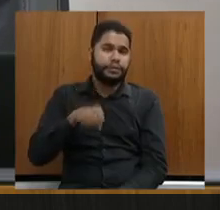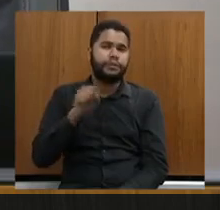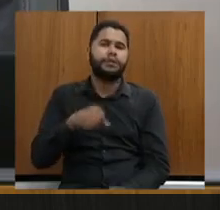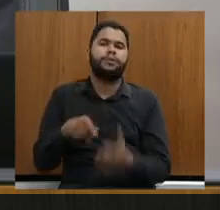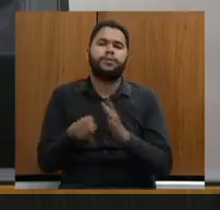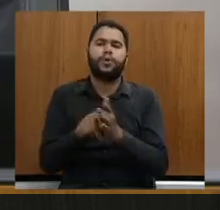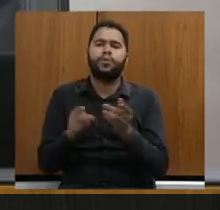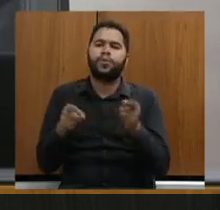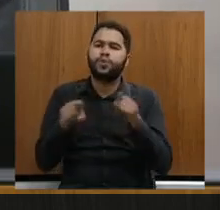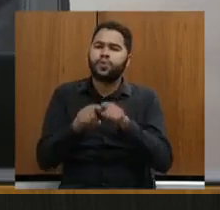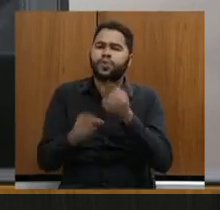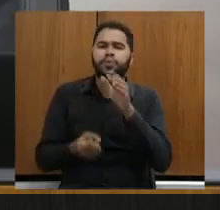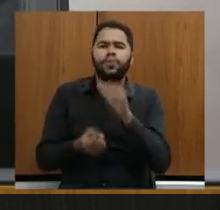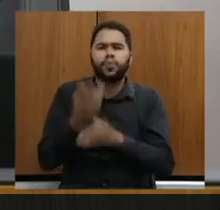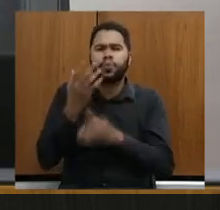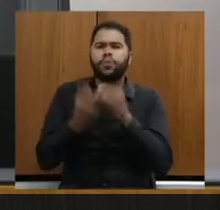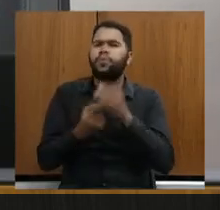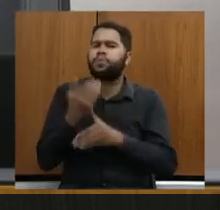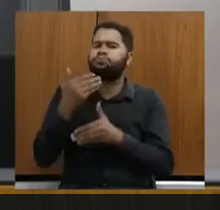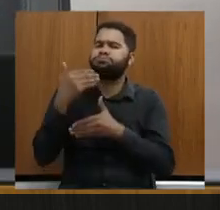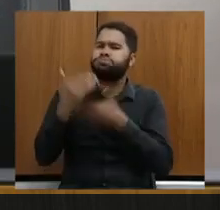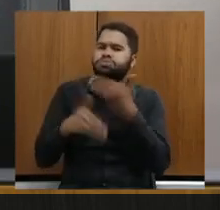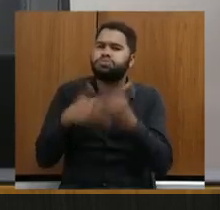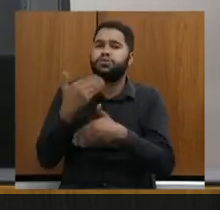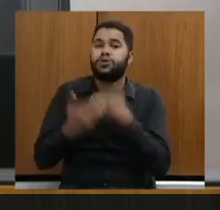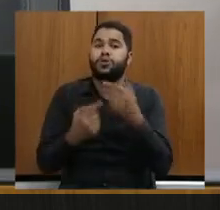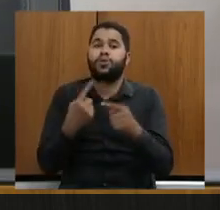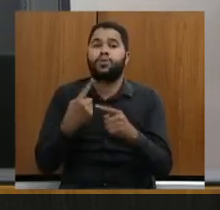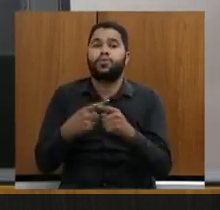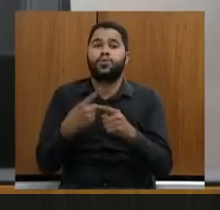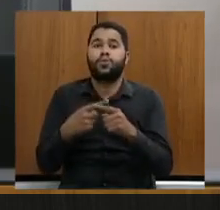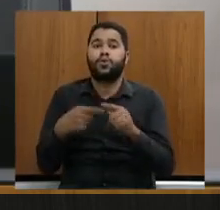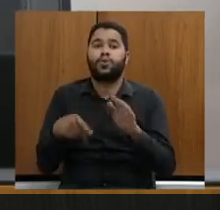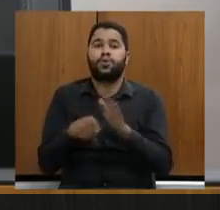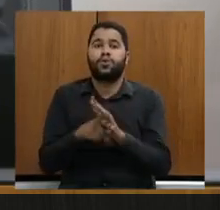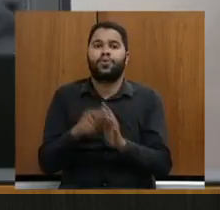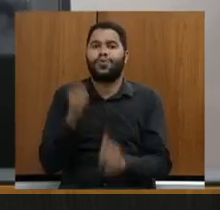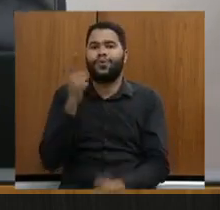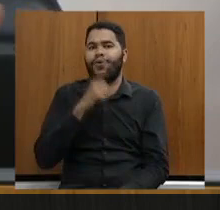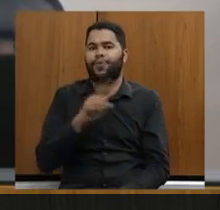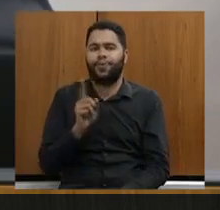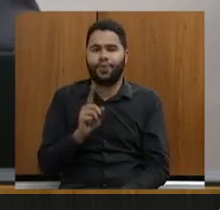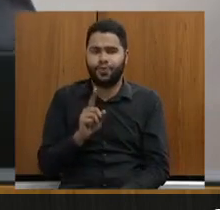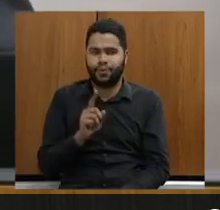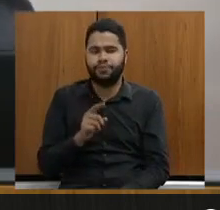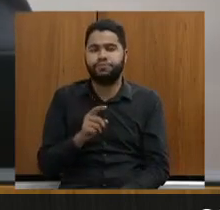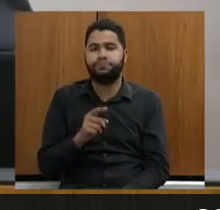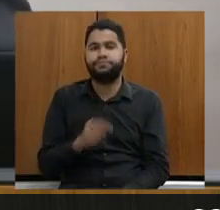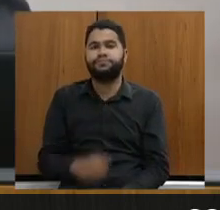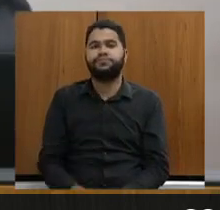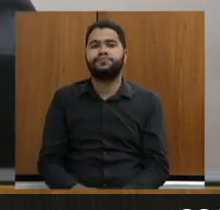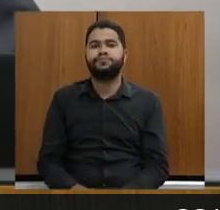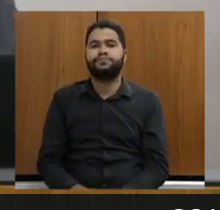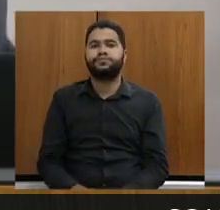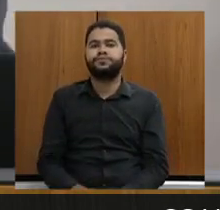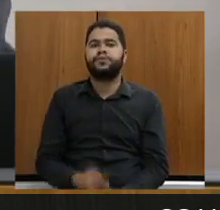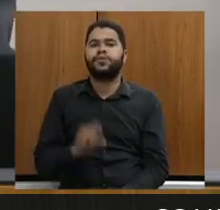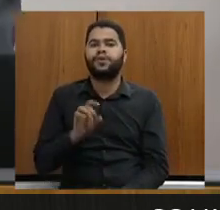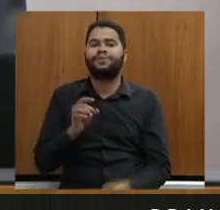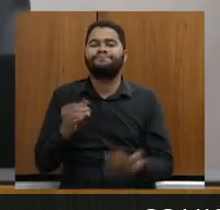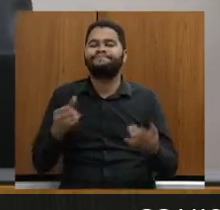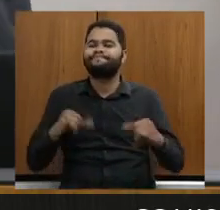consórcios de produtores serão ser formados por que o pequeno produtor não vai conseguir isso grampo o pequeno produtor